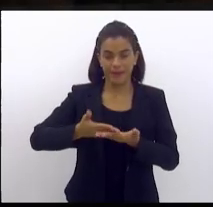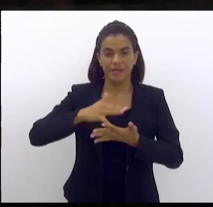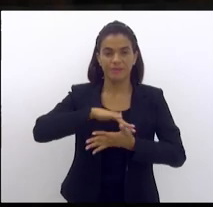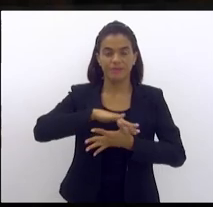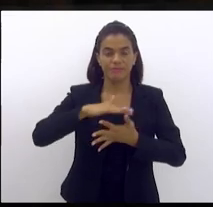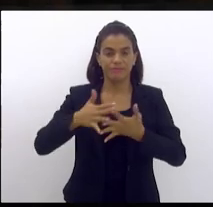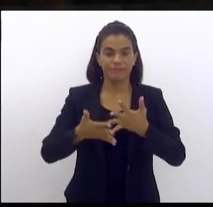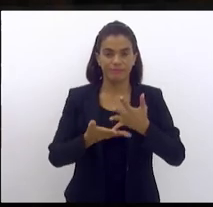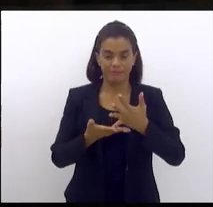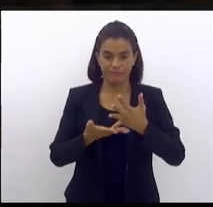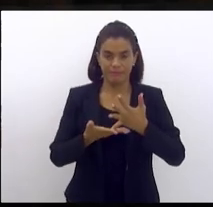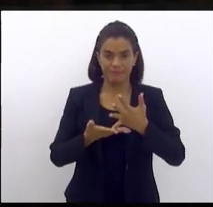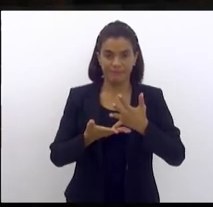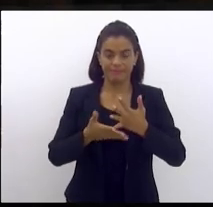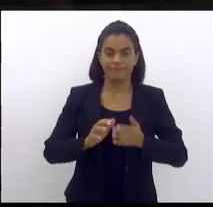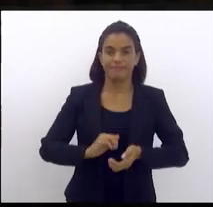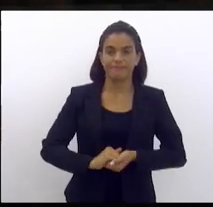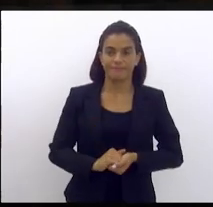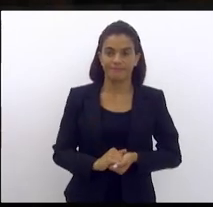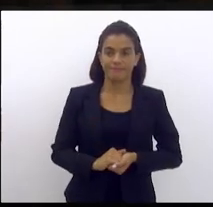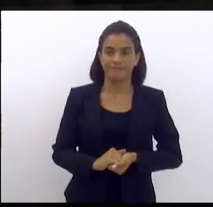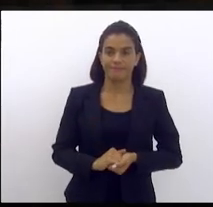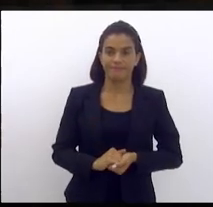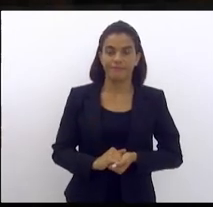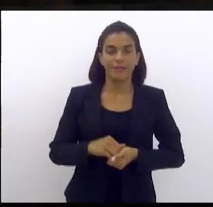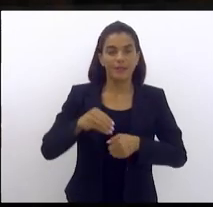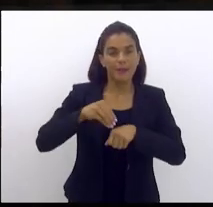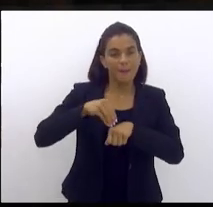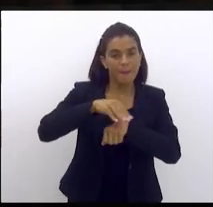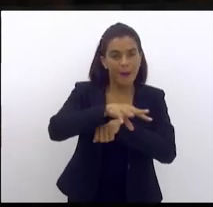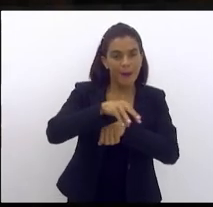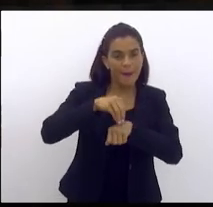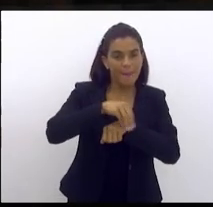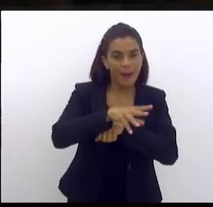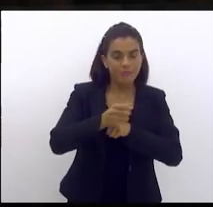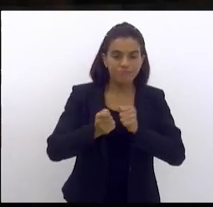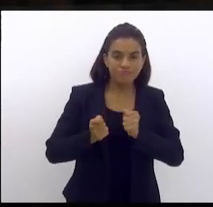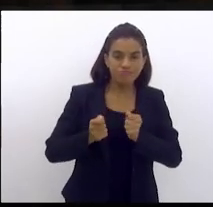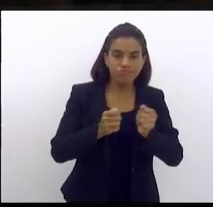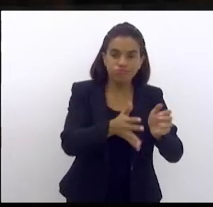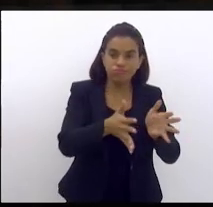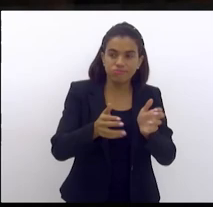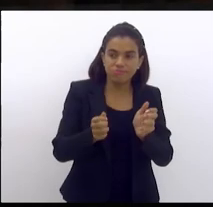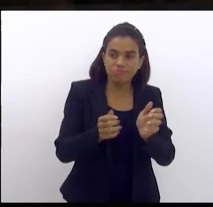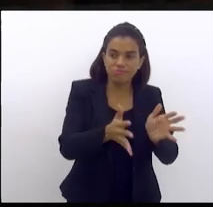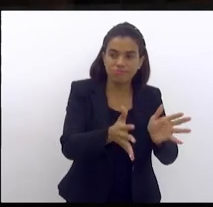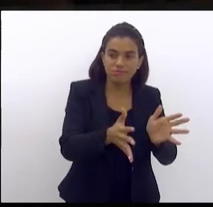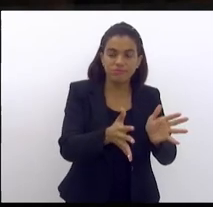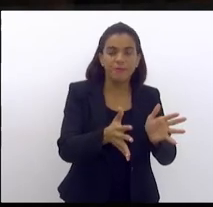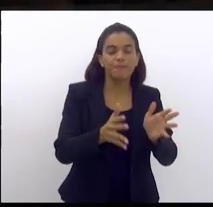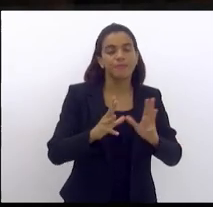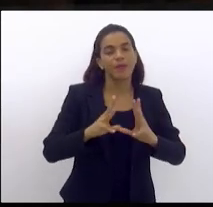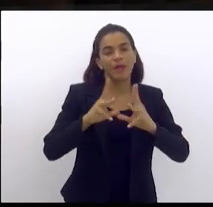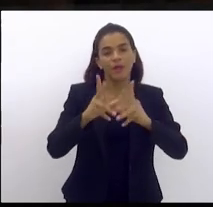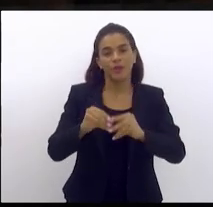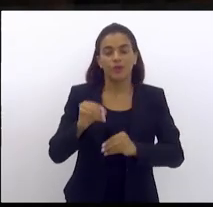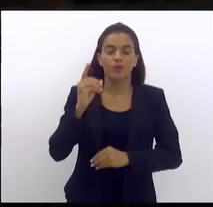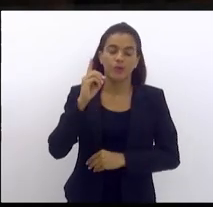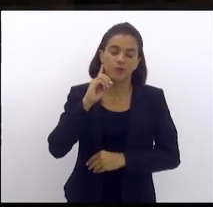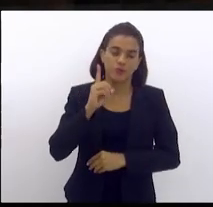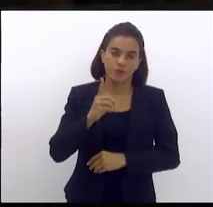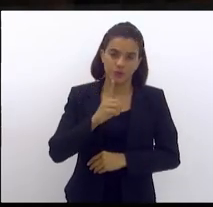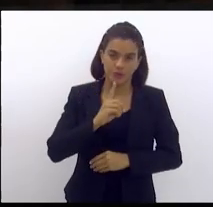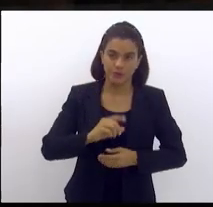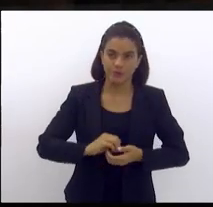da língua de libras que leva a nossa voz aos portadores de deficiência